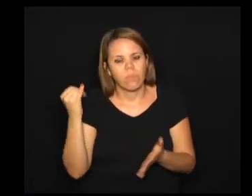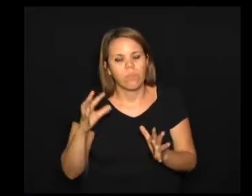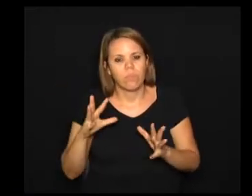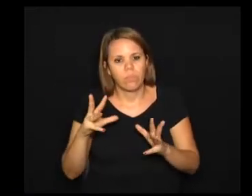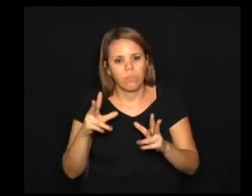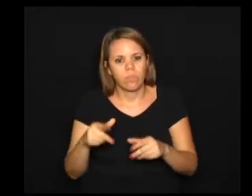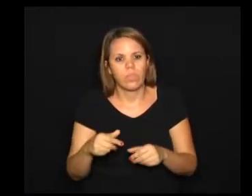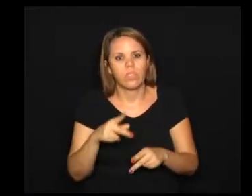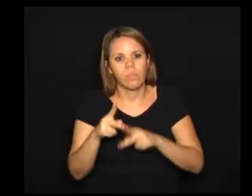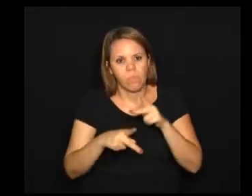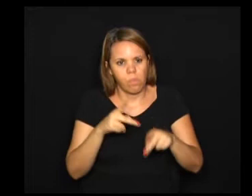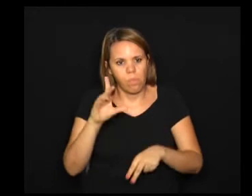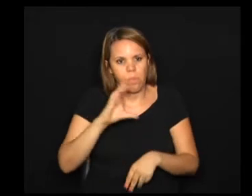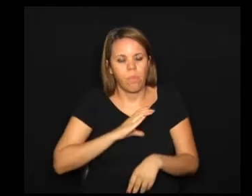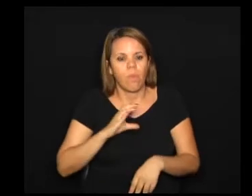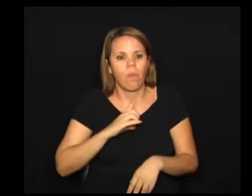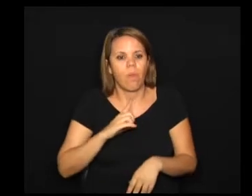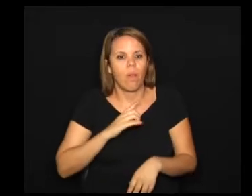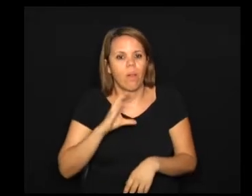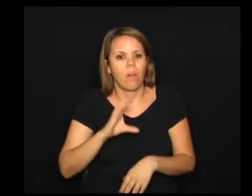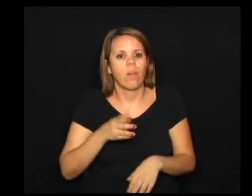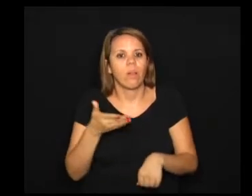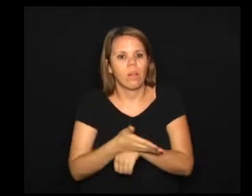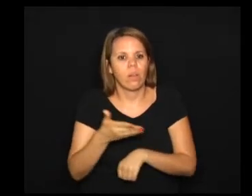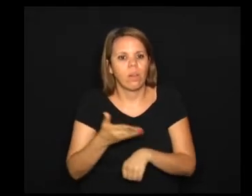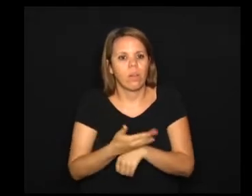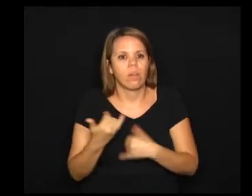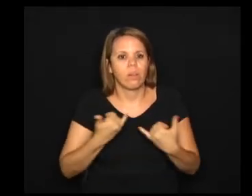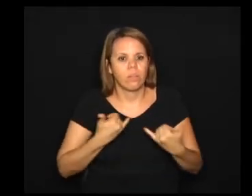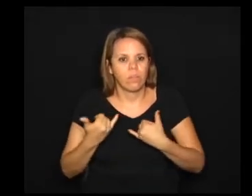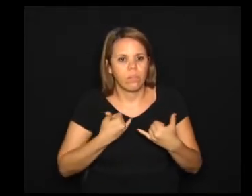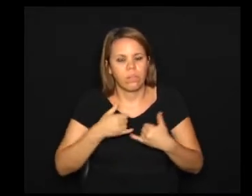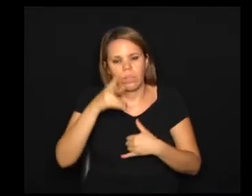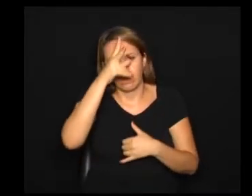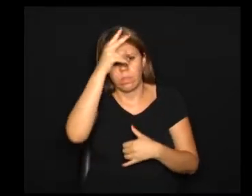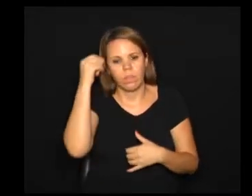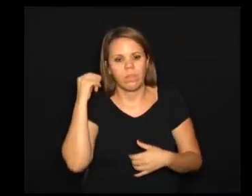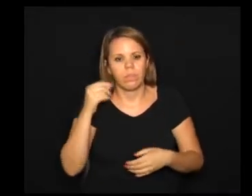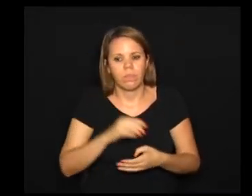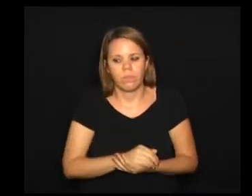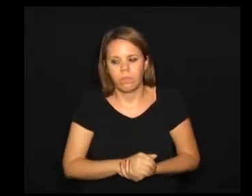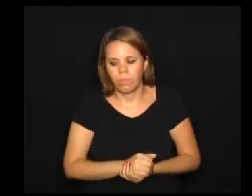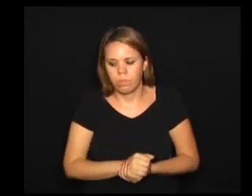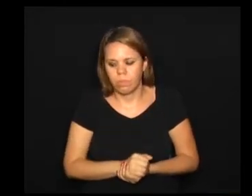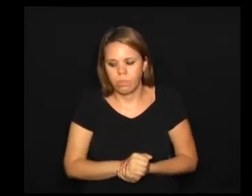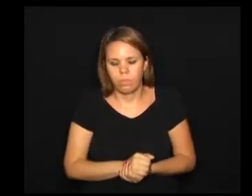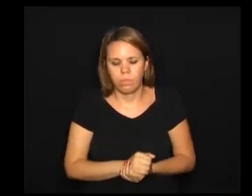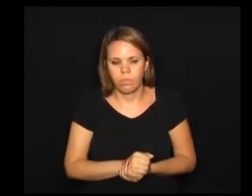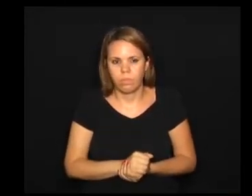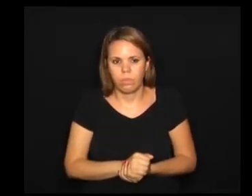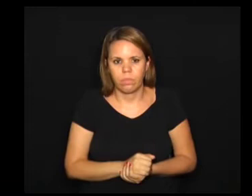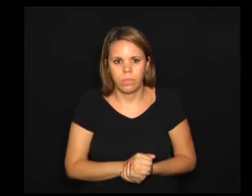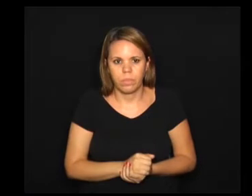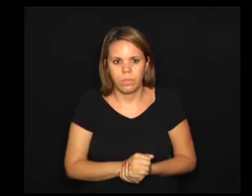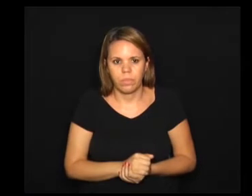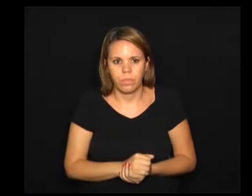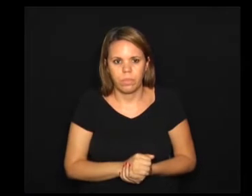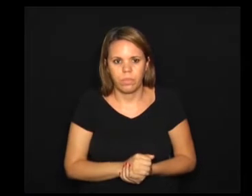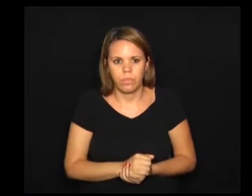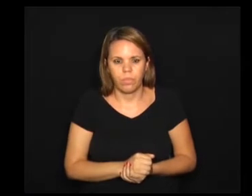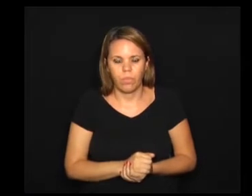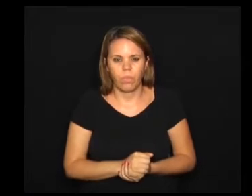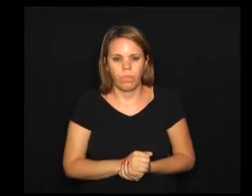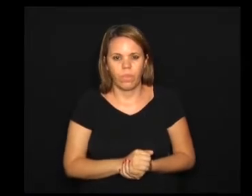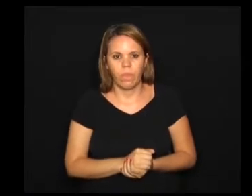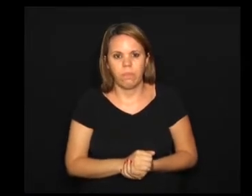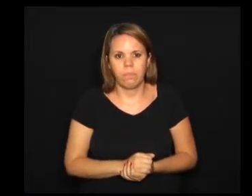os munícipes tenham acesso à informação de utilidade pública, principalmente, né? Aí nós viemos já